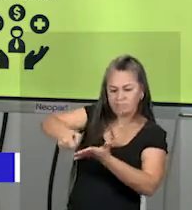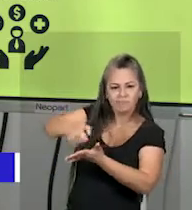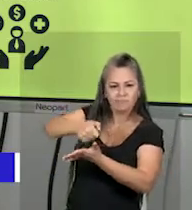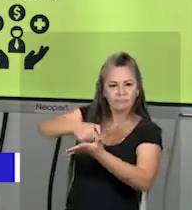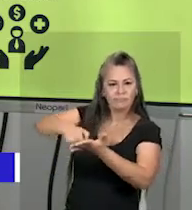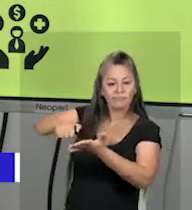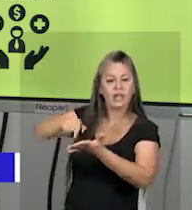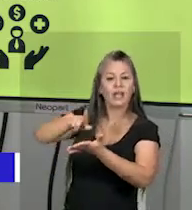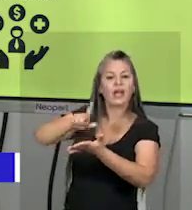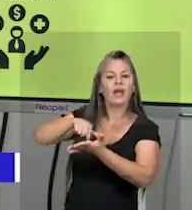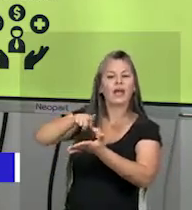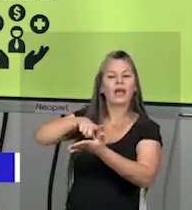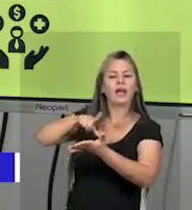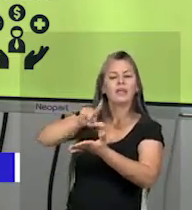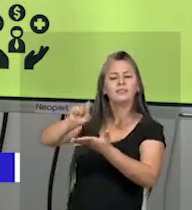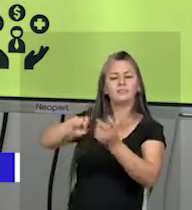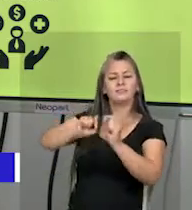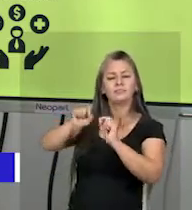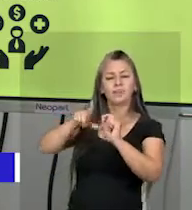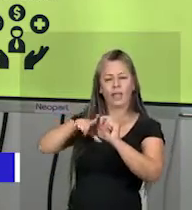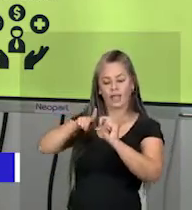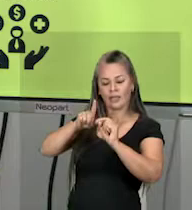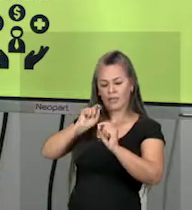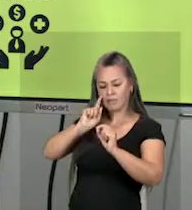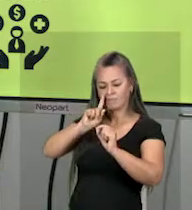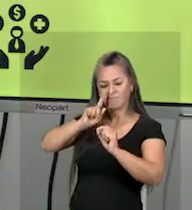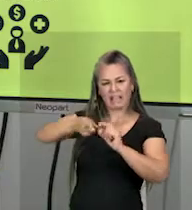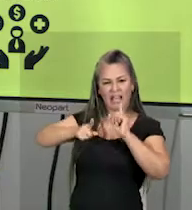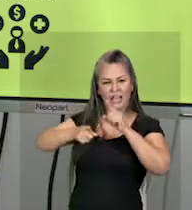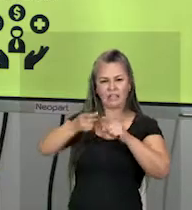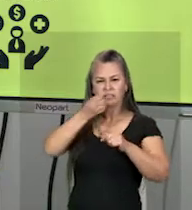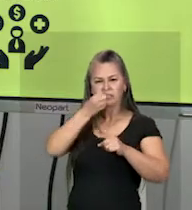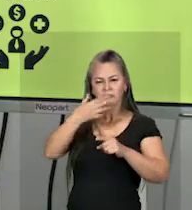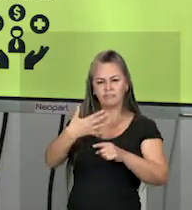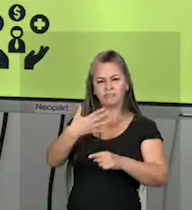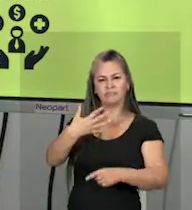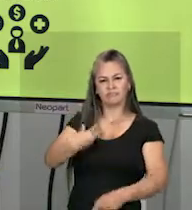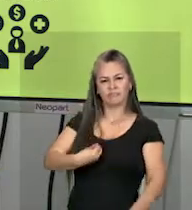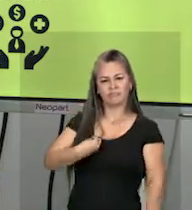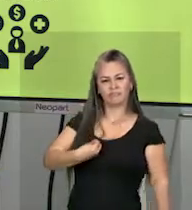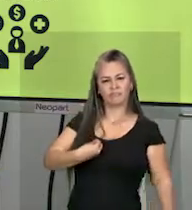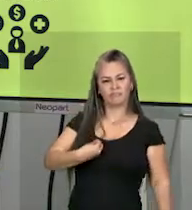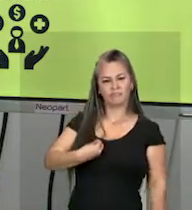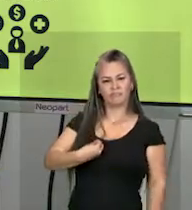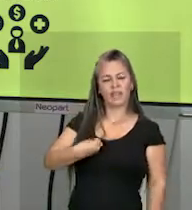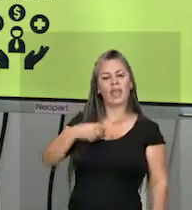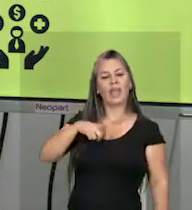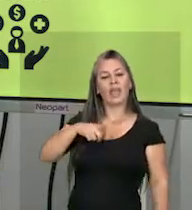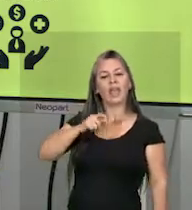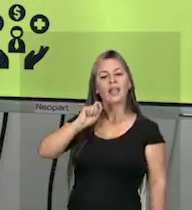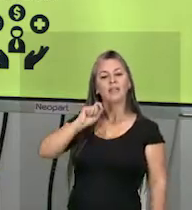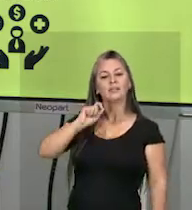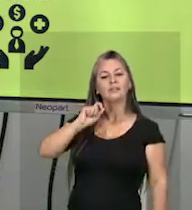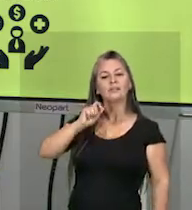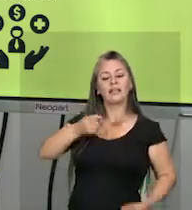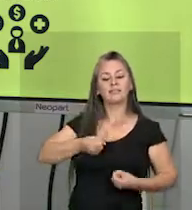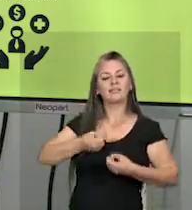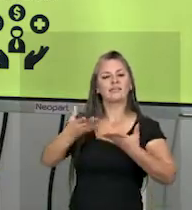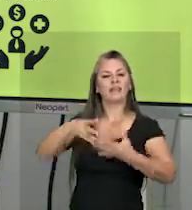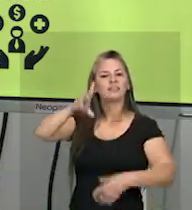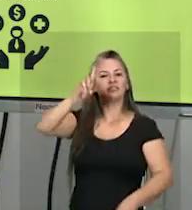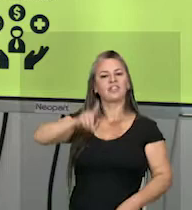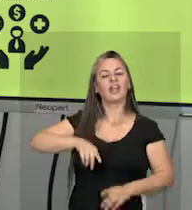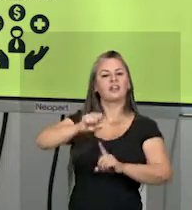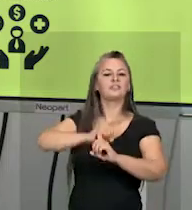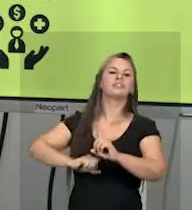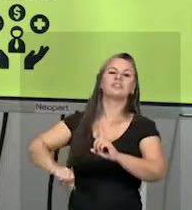tempo que ele garante as liberdades econômicas, né, a geração das riquezas, ele provém direitos sociais à população, né?